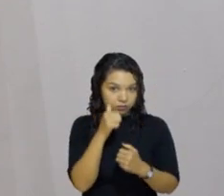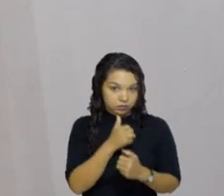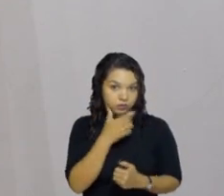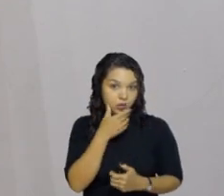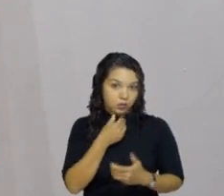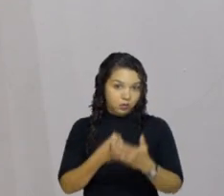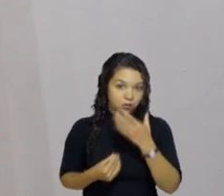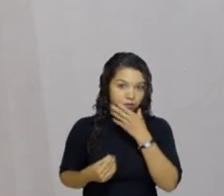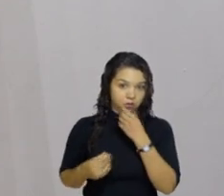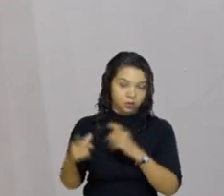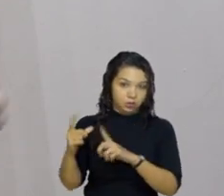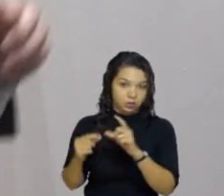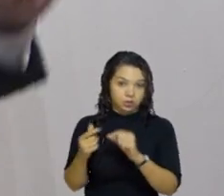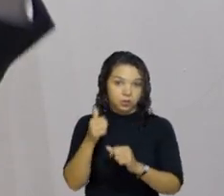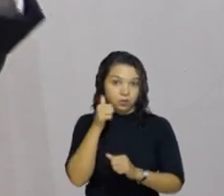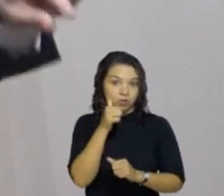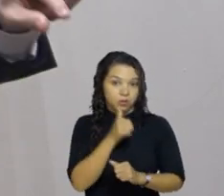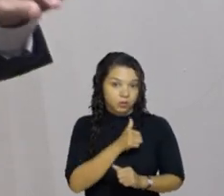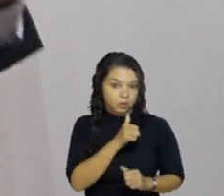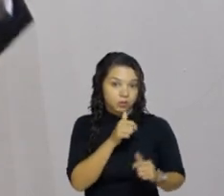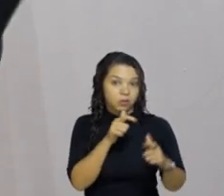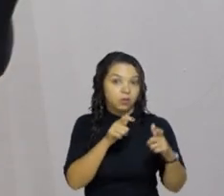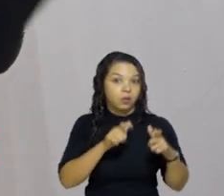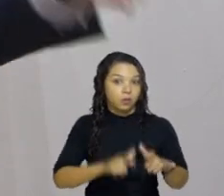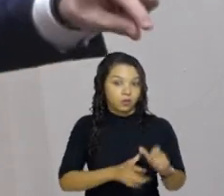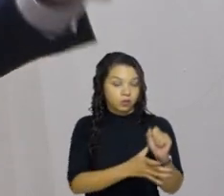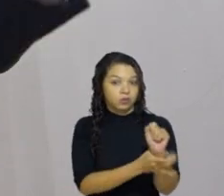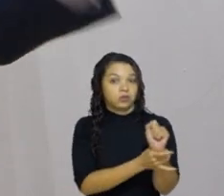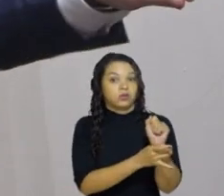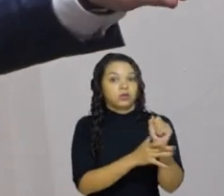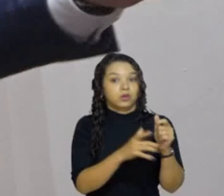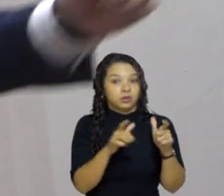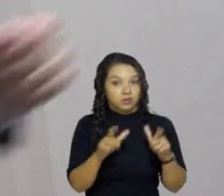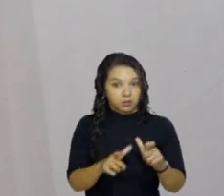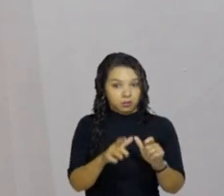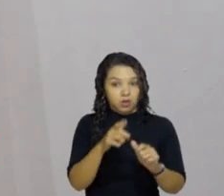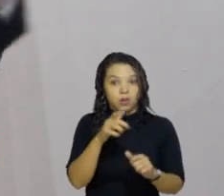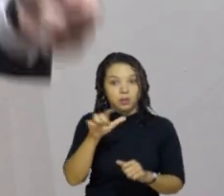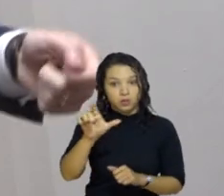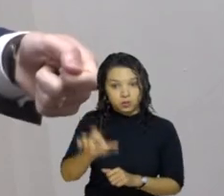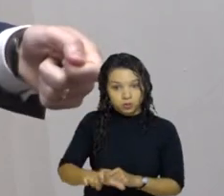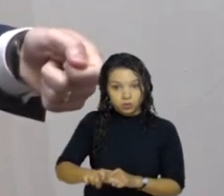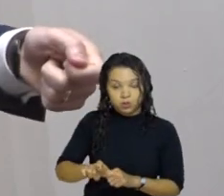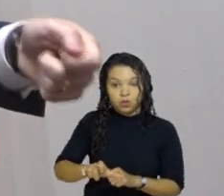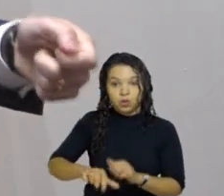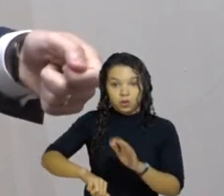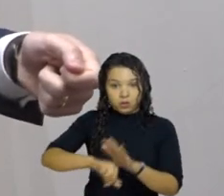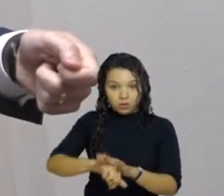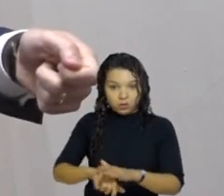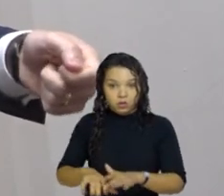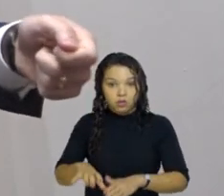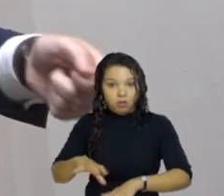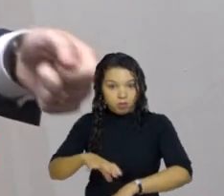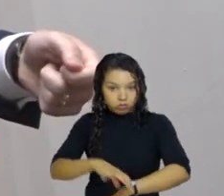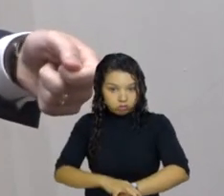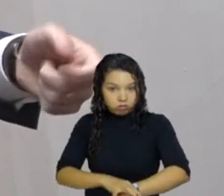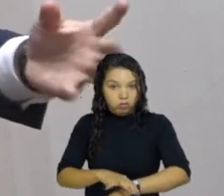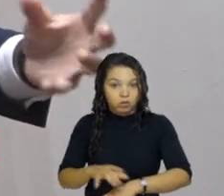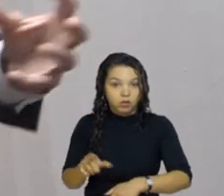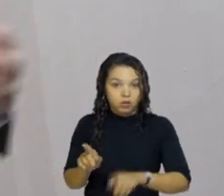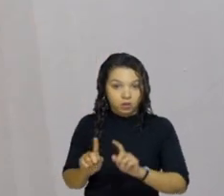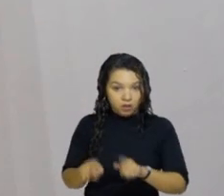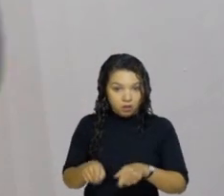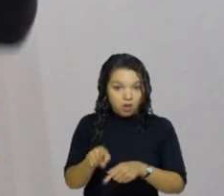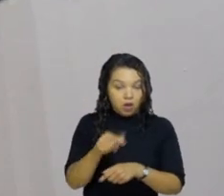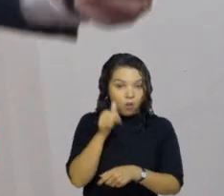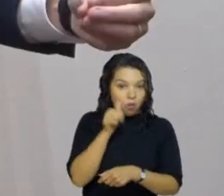mulher segura, aonde nós vamos inserir tornozeleiras eletrônicas nos criminosos para que a mulher consiga monitorar o suspeito, para